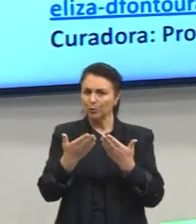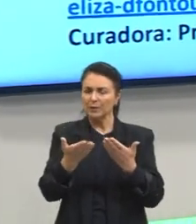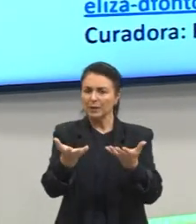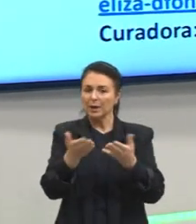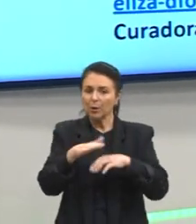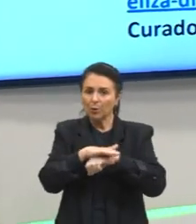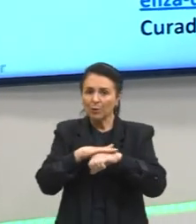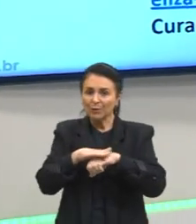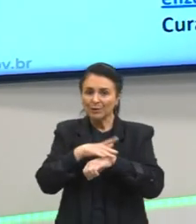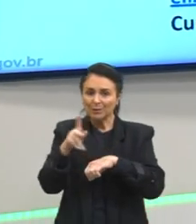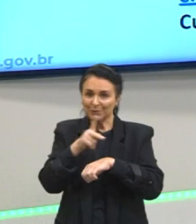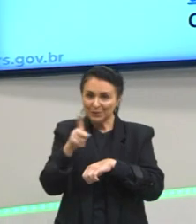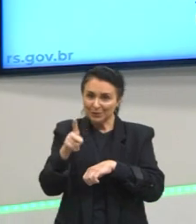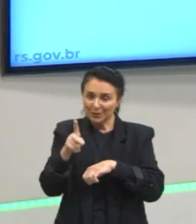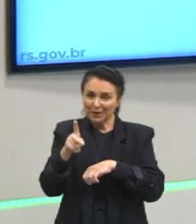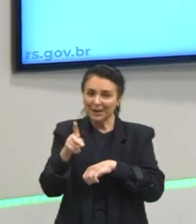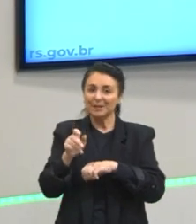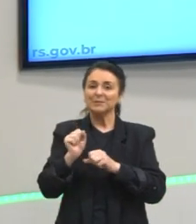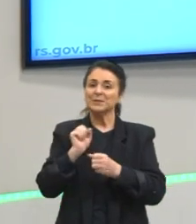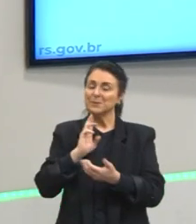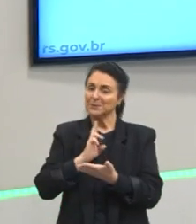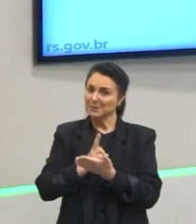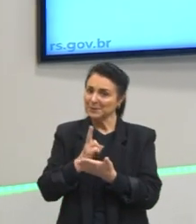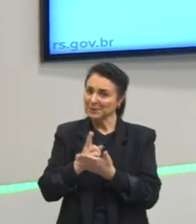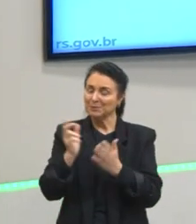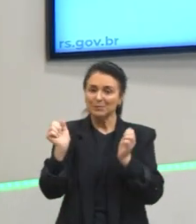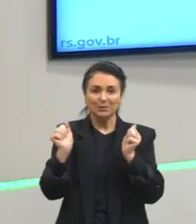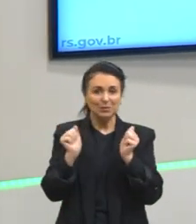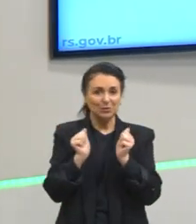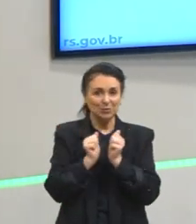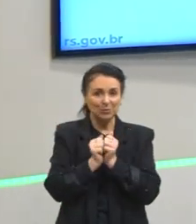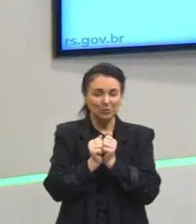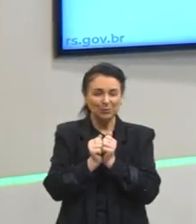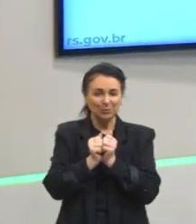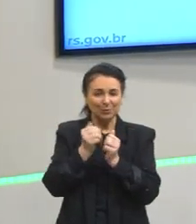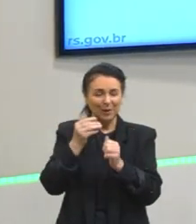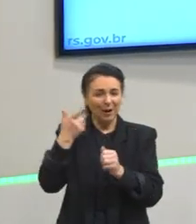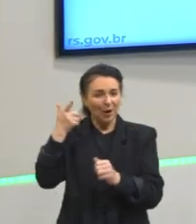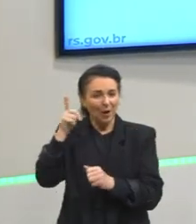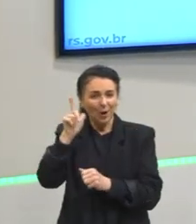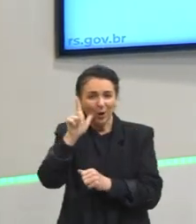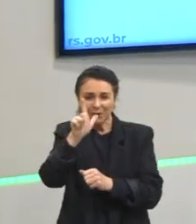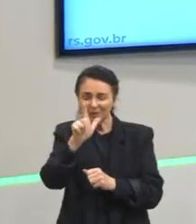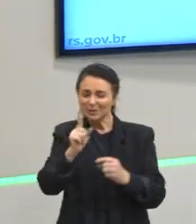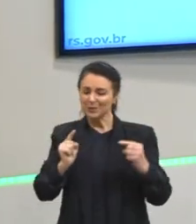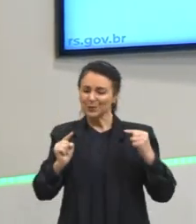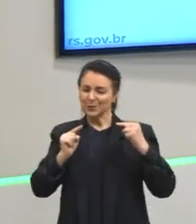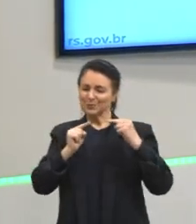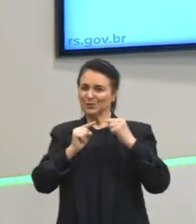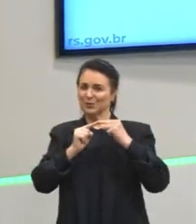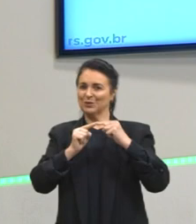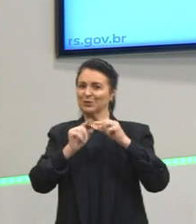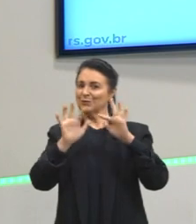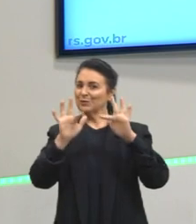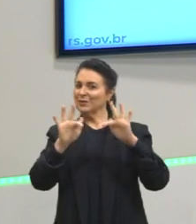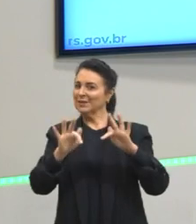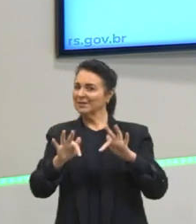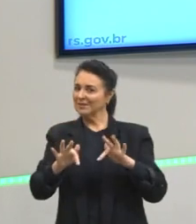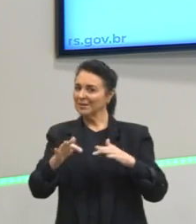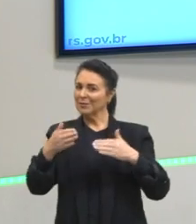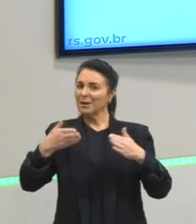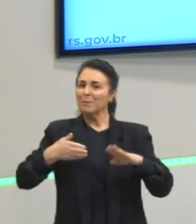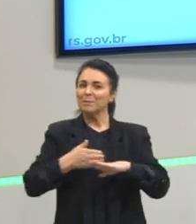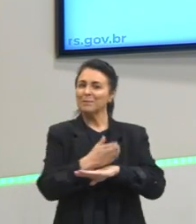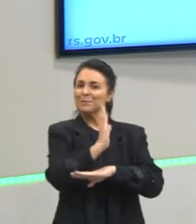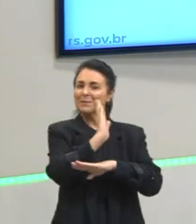e Não seguimos à disposição sempre juntos para chegarmos ao nosso objetivo final que é aprovação de vocês